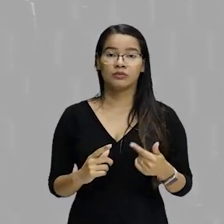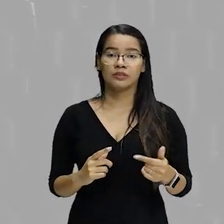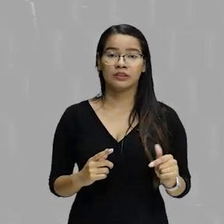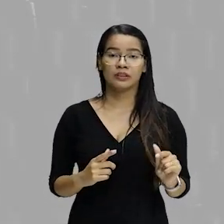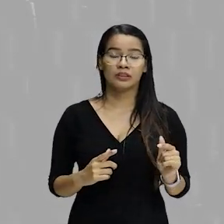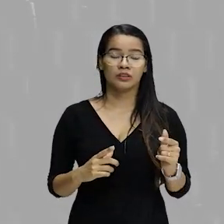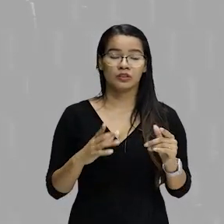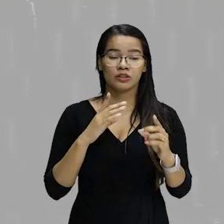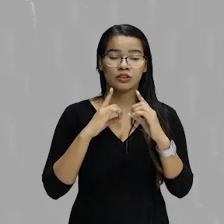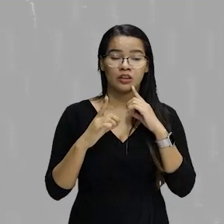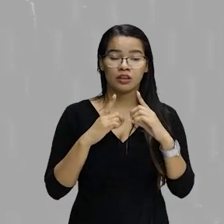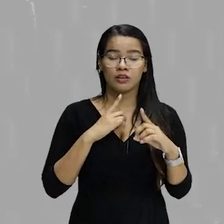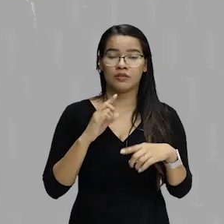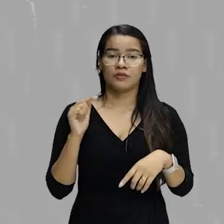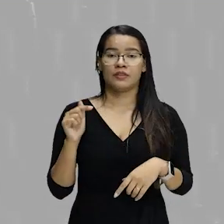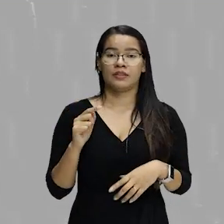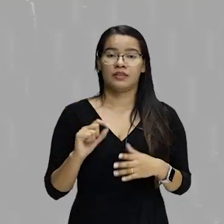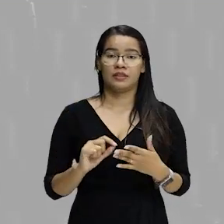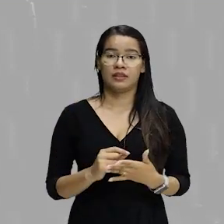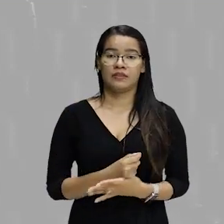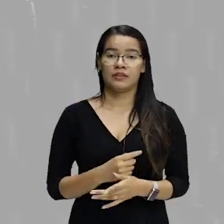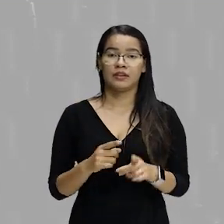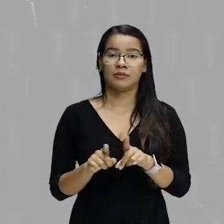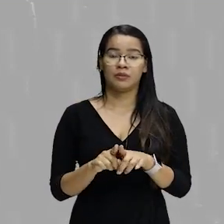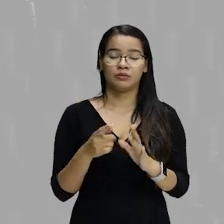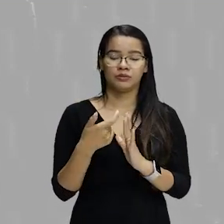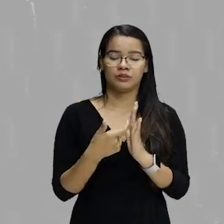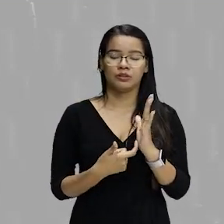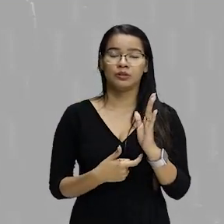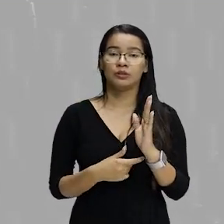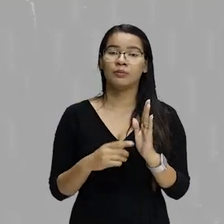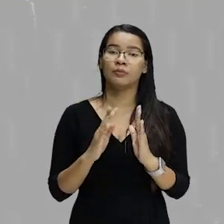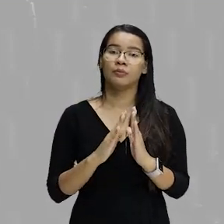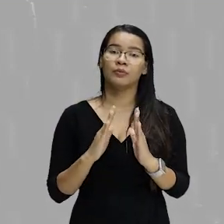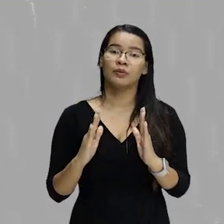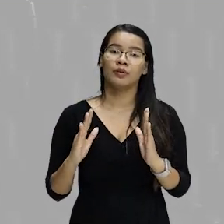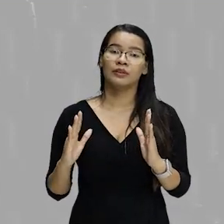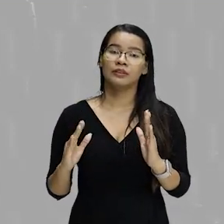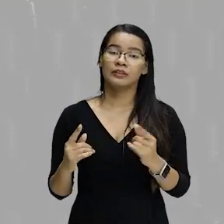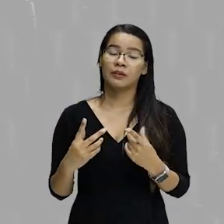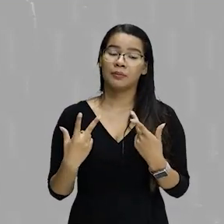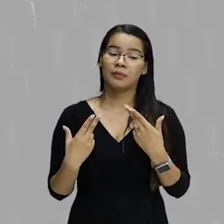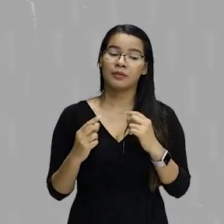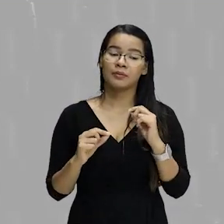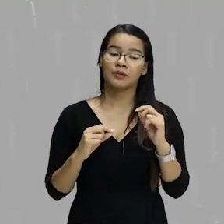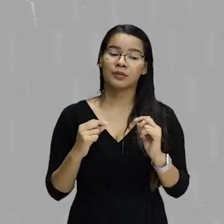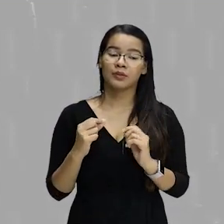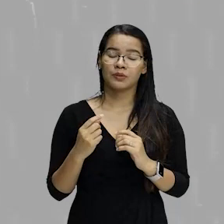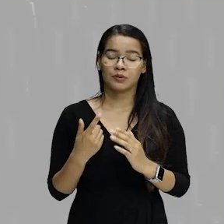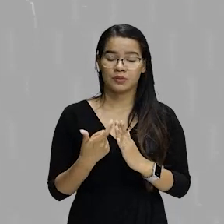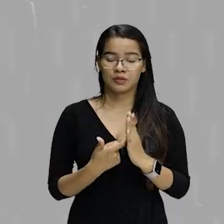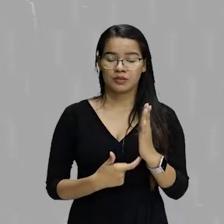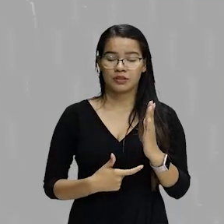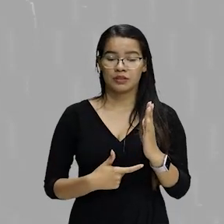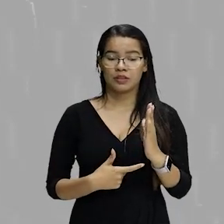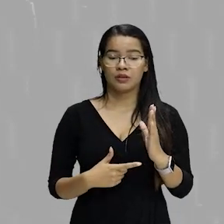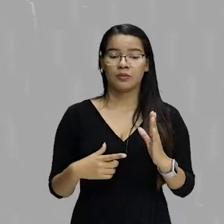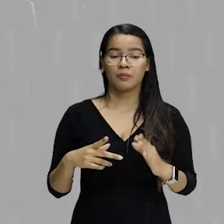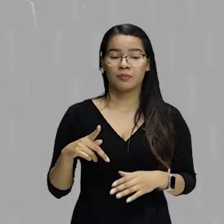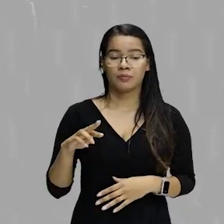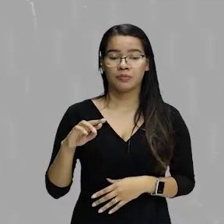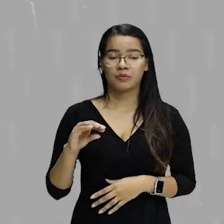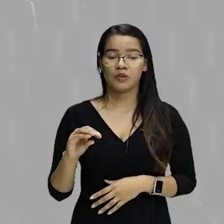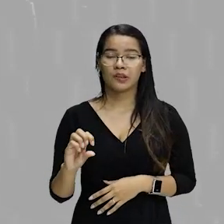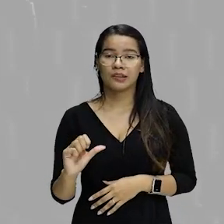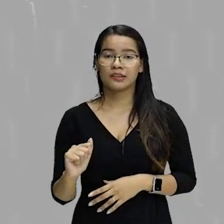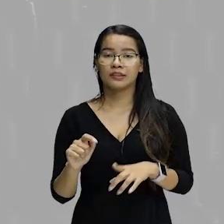ou indireto, você está escrevendo um texto em prosa. E embora o texto seja em prosa, ele também pode ser